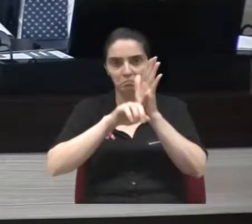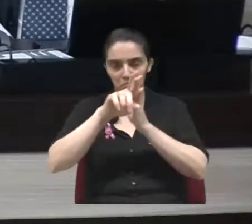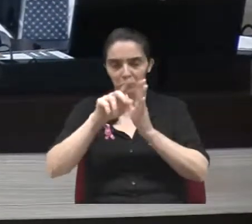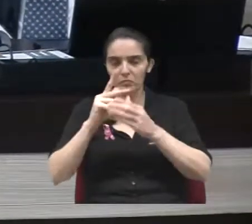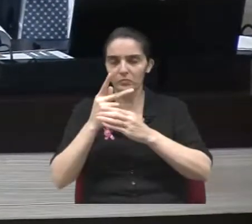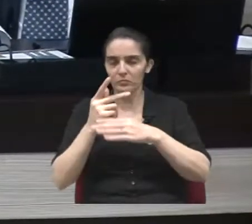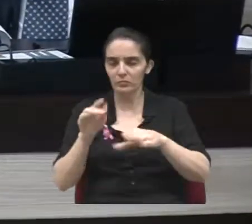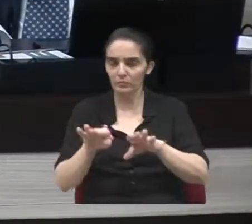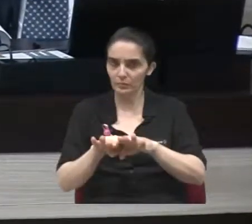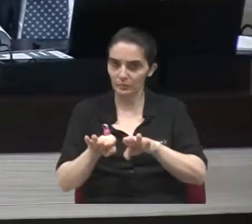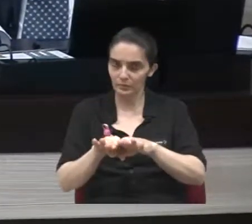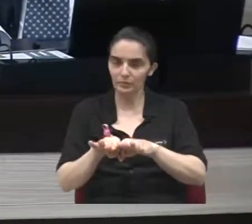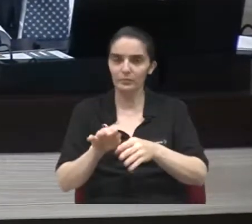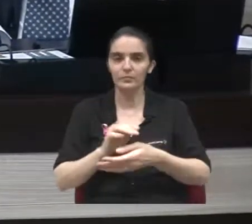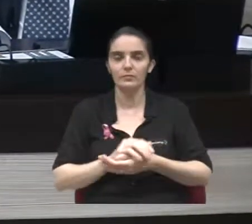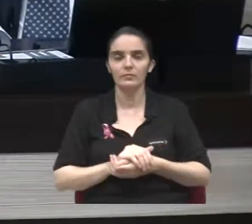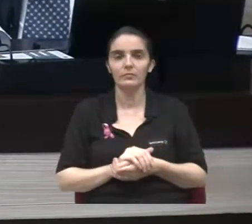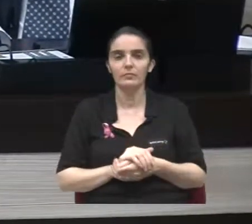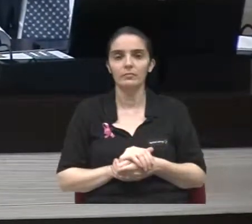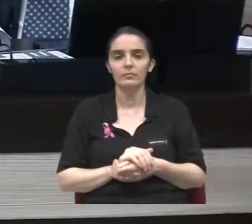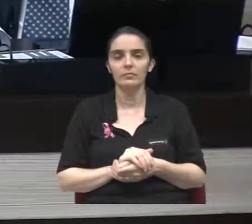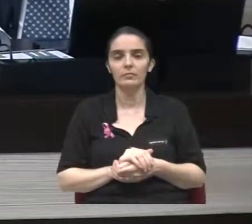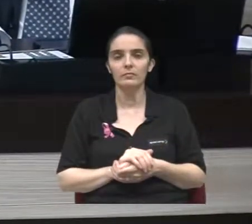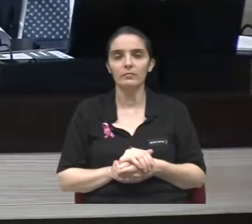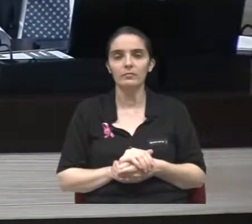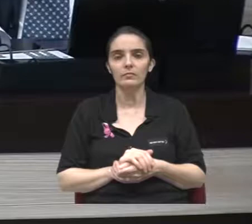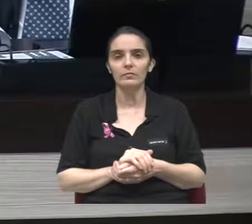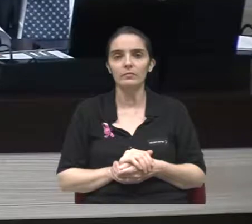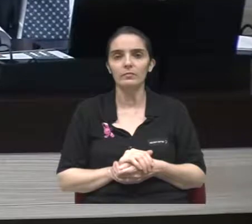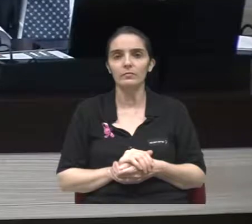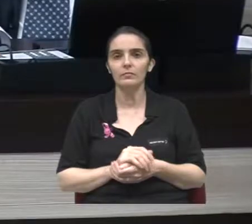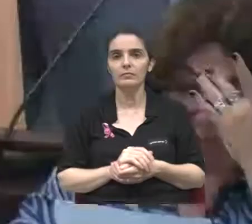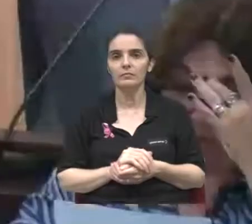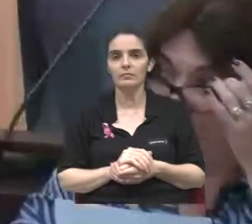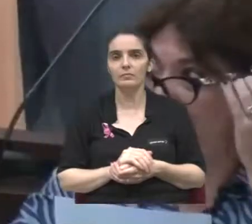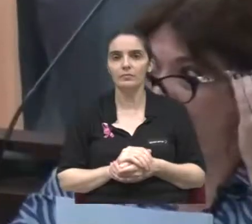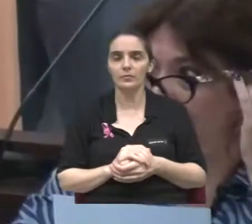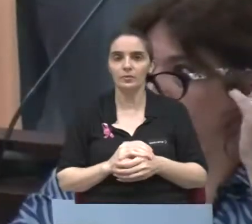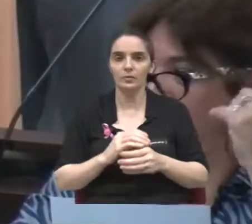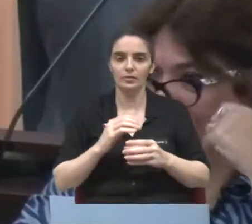requerimento tratando sobre essa questão. Quem não se comunica, se estrumbica, já dizia